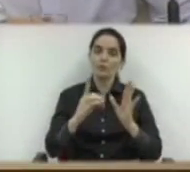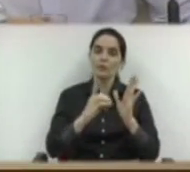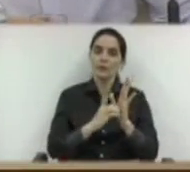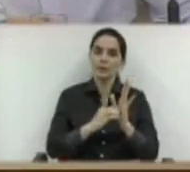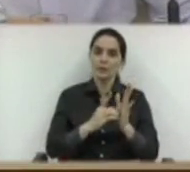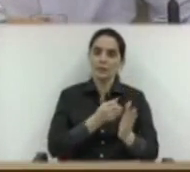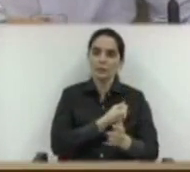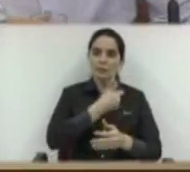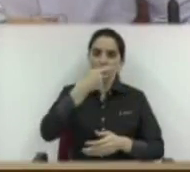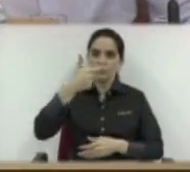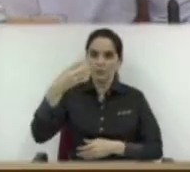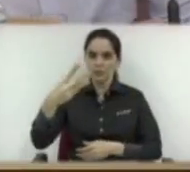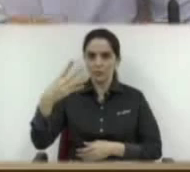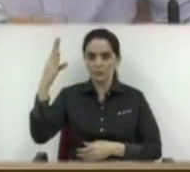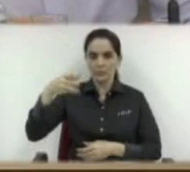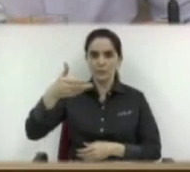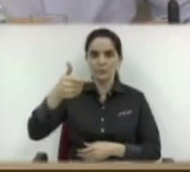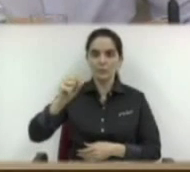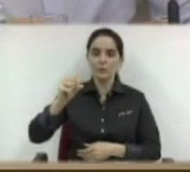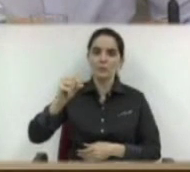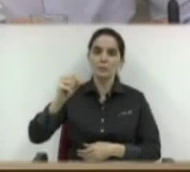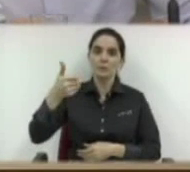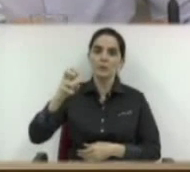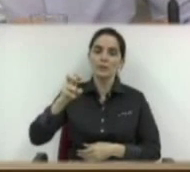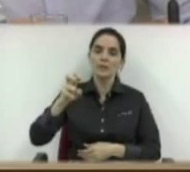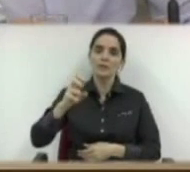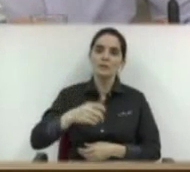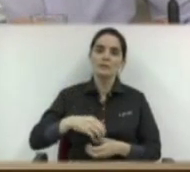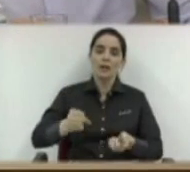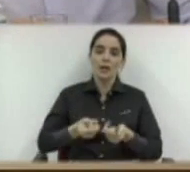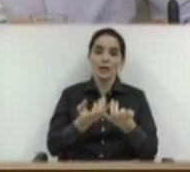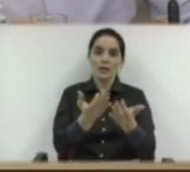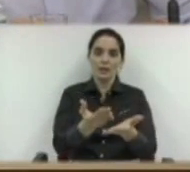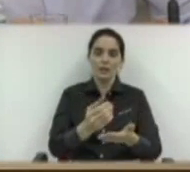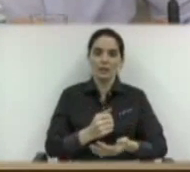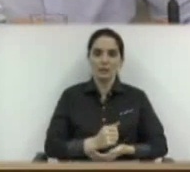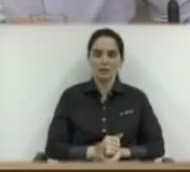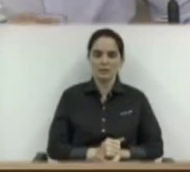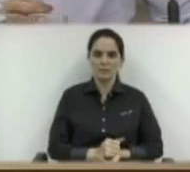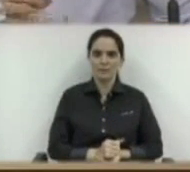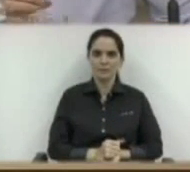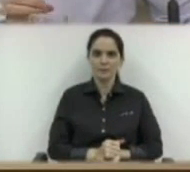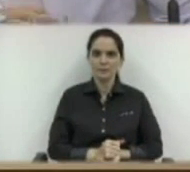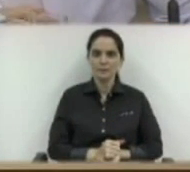número 23/2015, que concede a